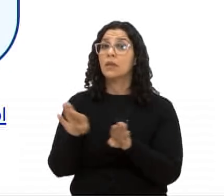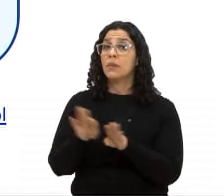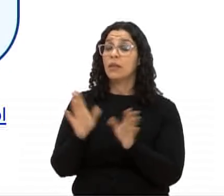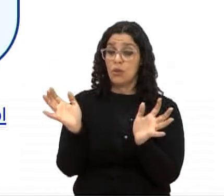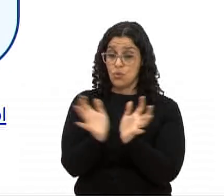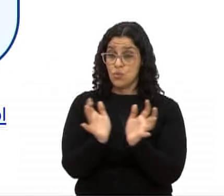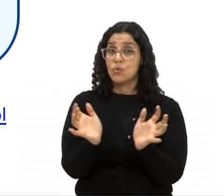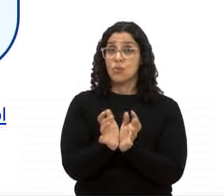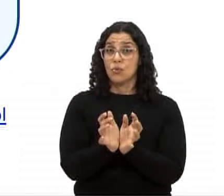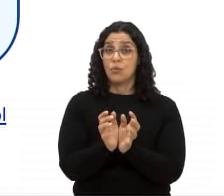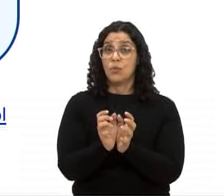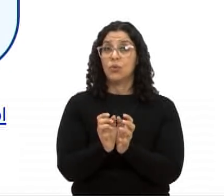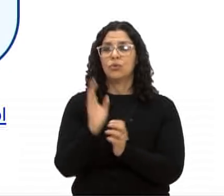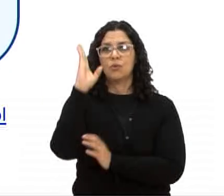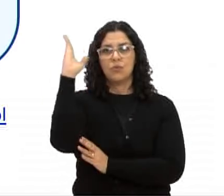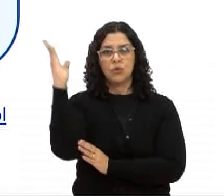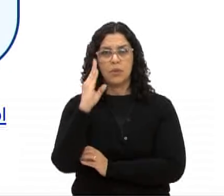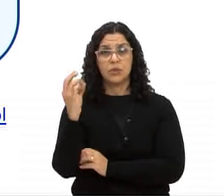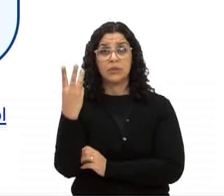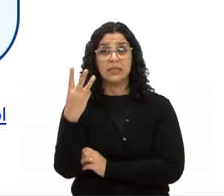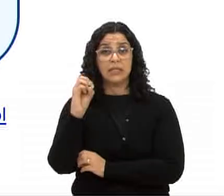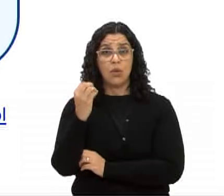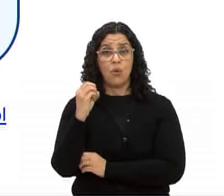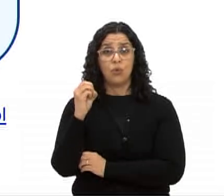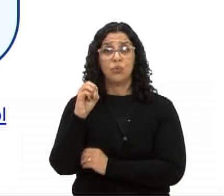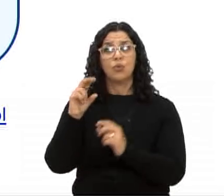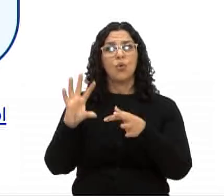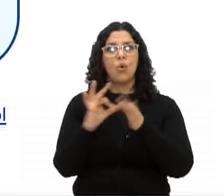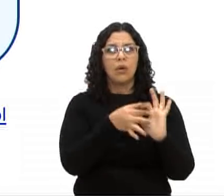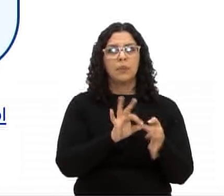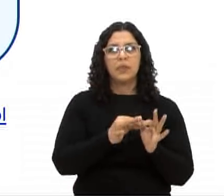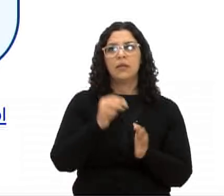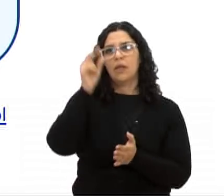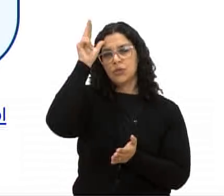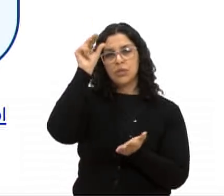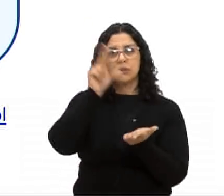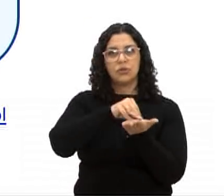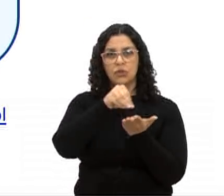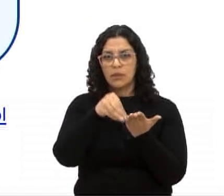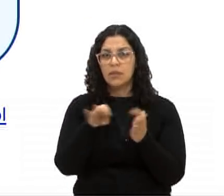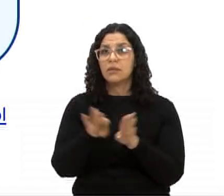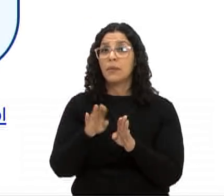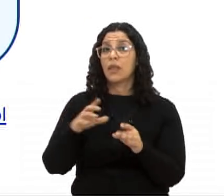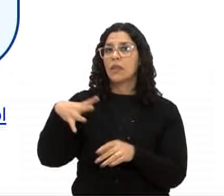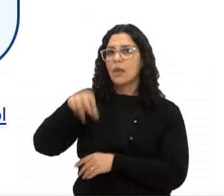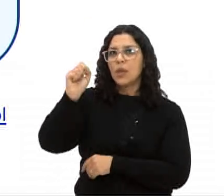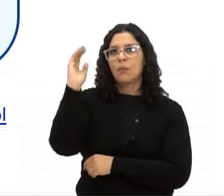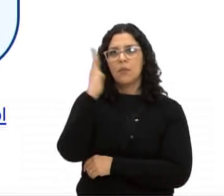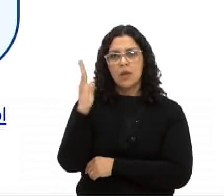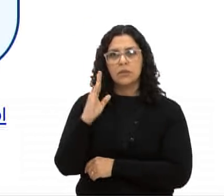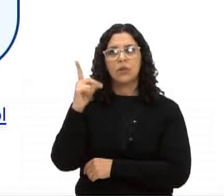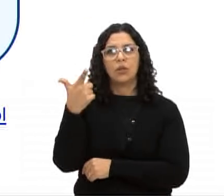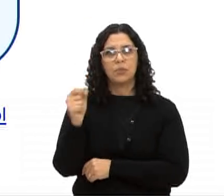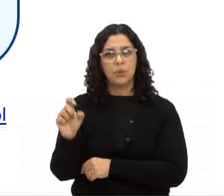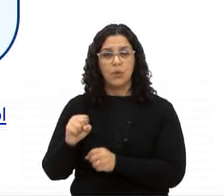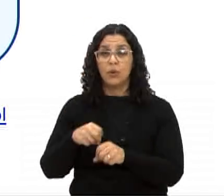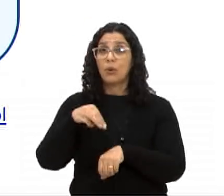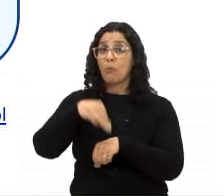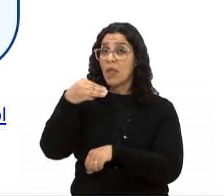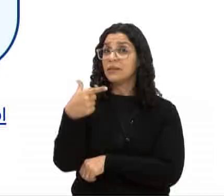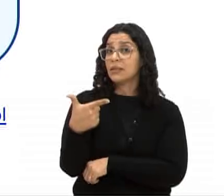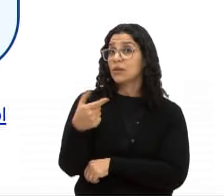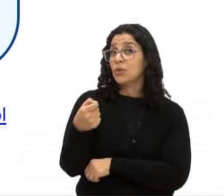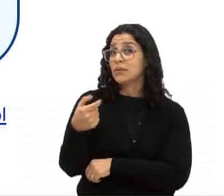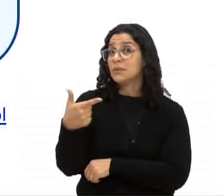integrou a equipe brasileira na 38ª Olimpíada de Xadrez, né? Campeão brasileiro em 2008, tornou grande mestre da FIDE em